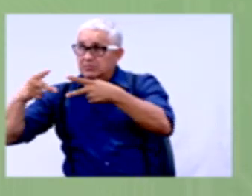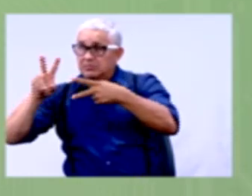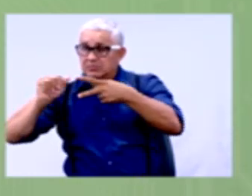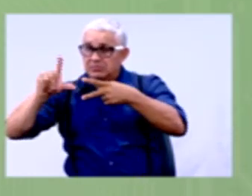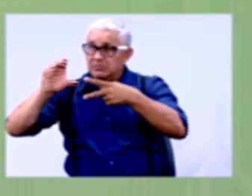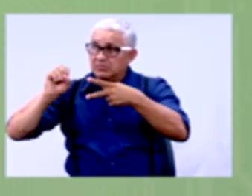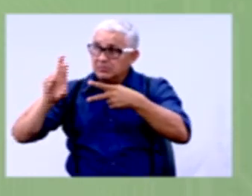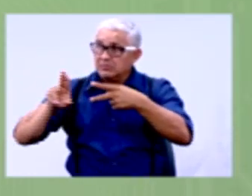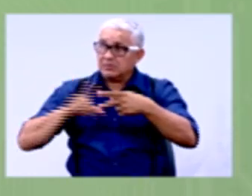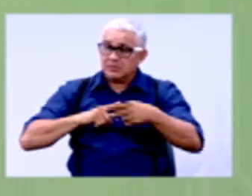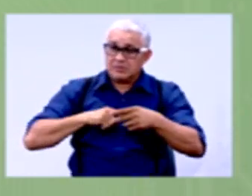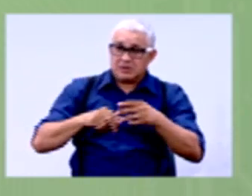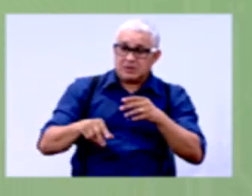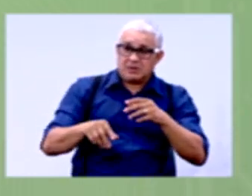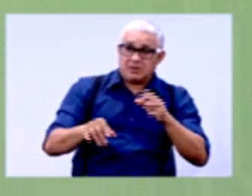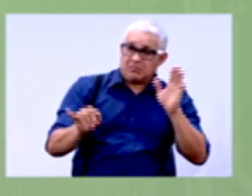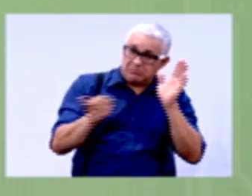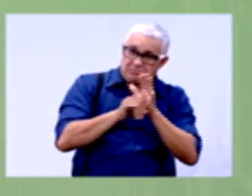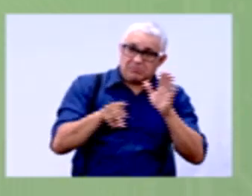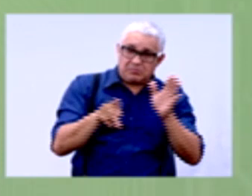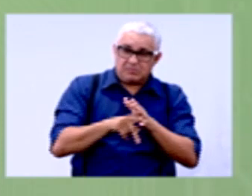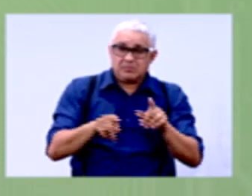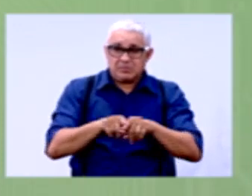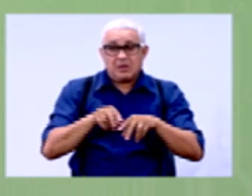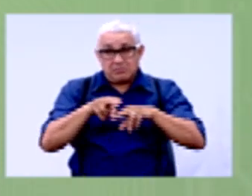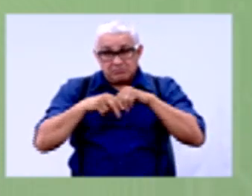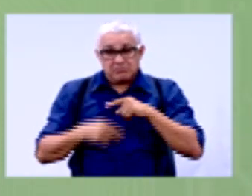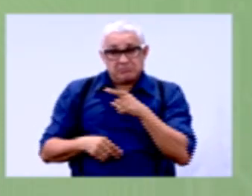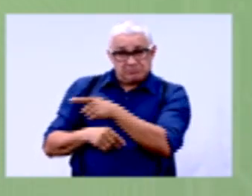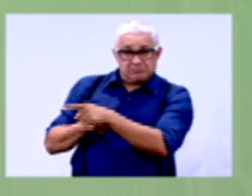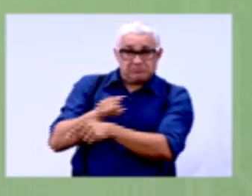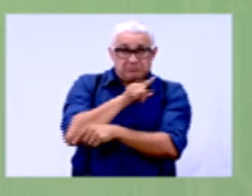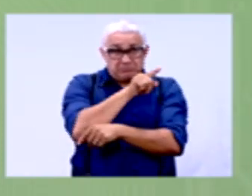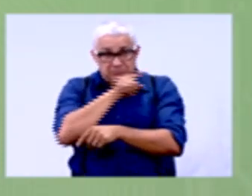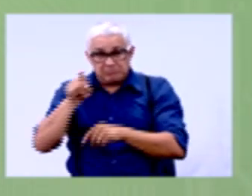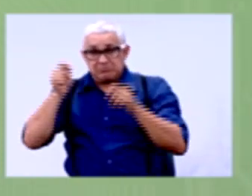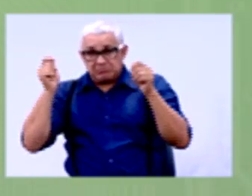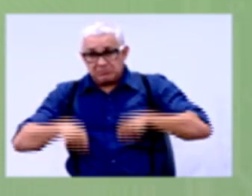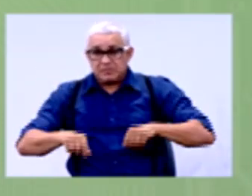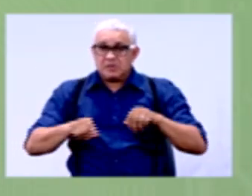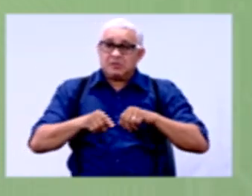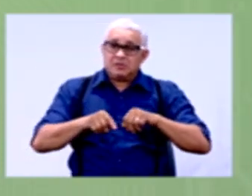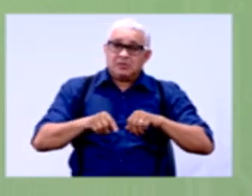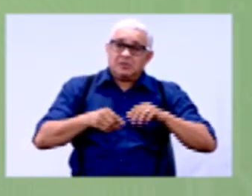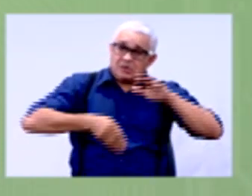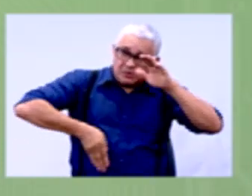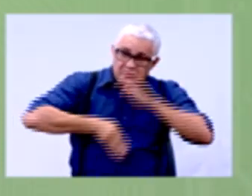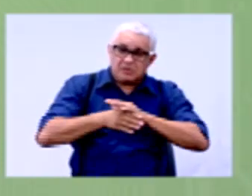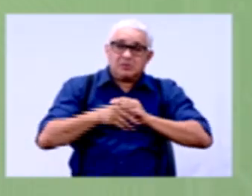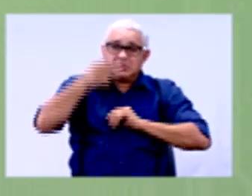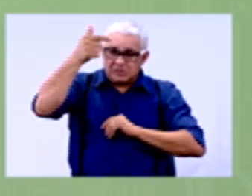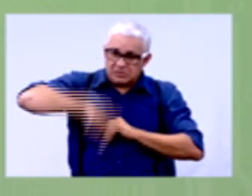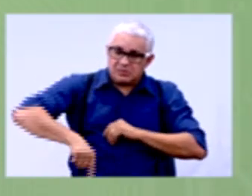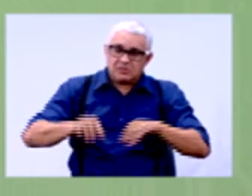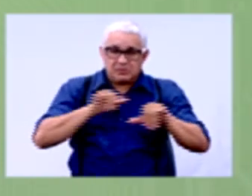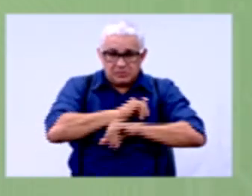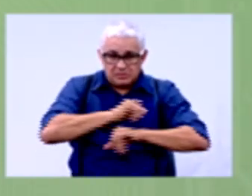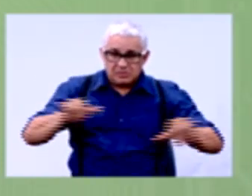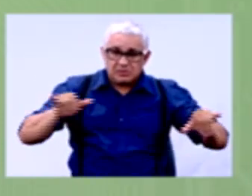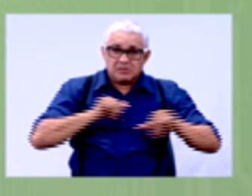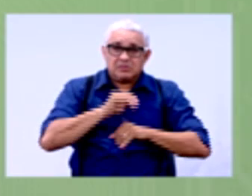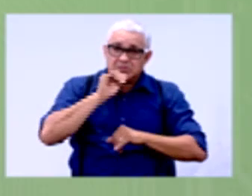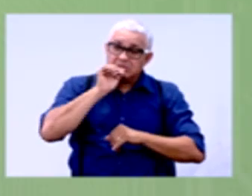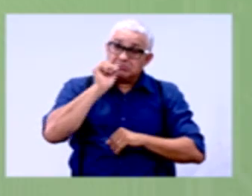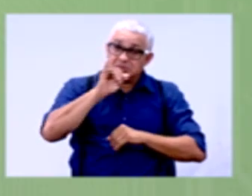chave é a identificação da informação e é por ela que poderemos ter acesso à informação novamente, mesmo que o browser tenha